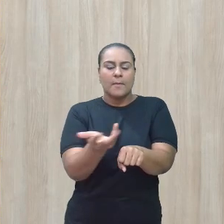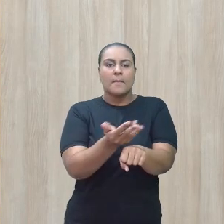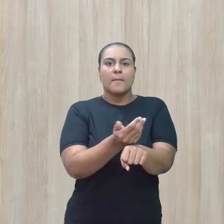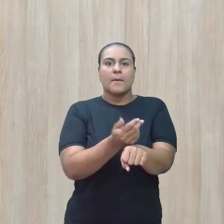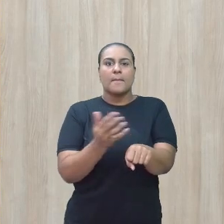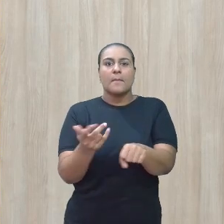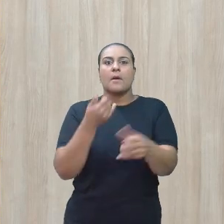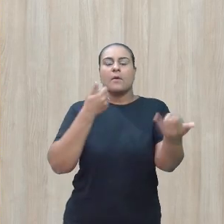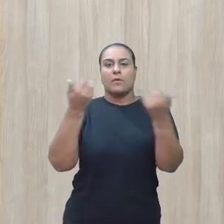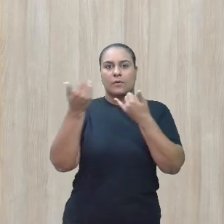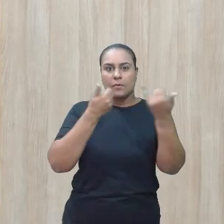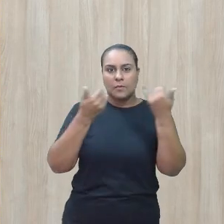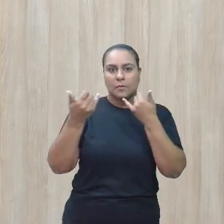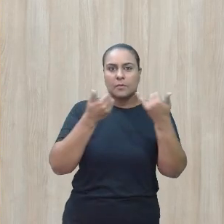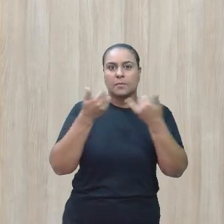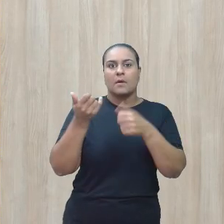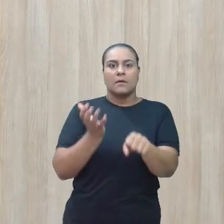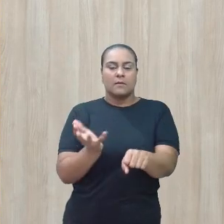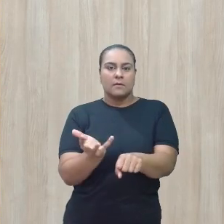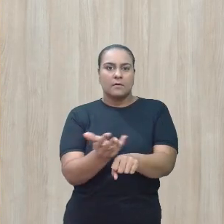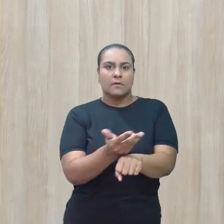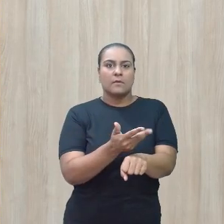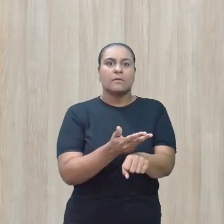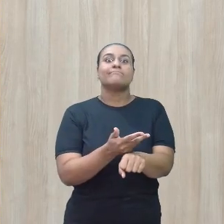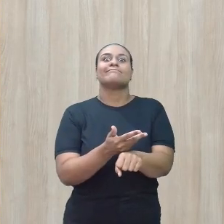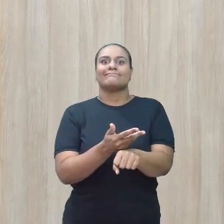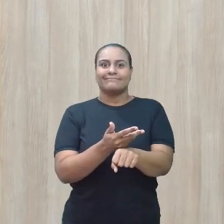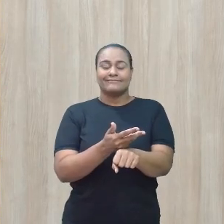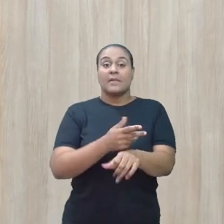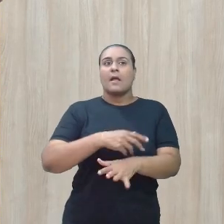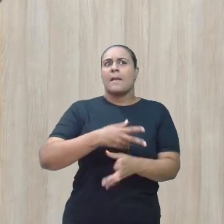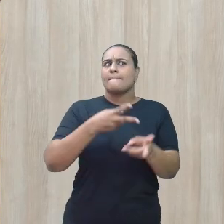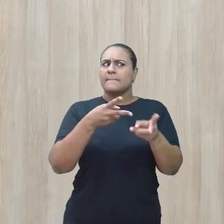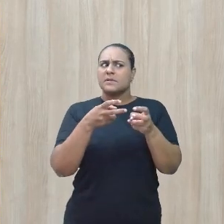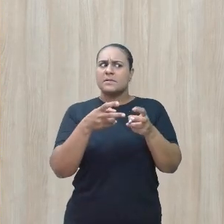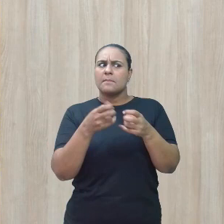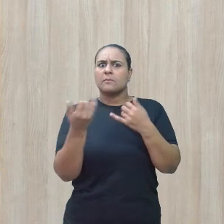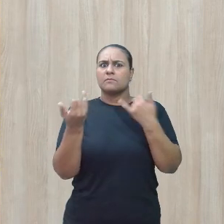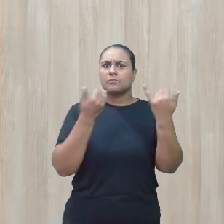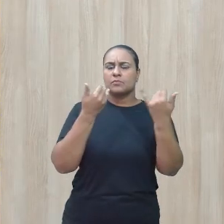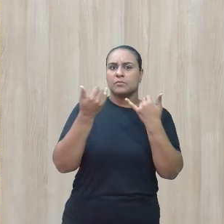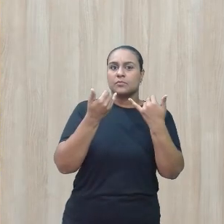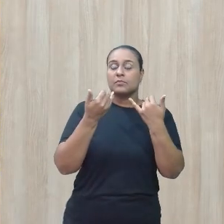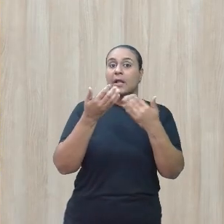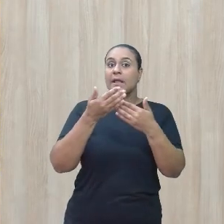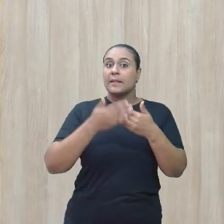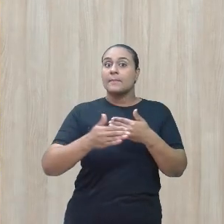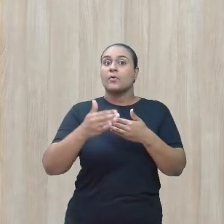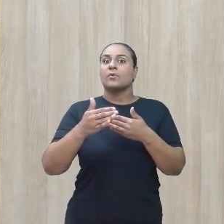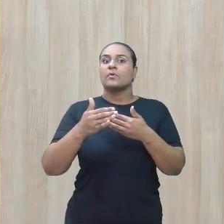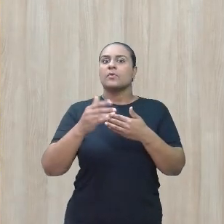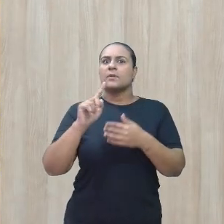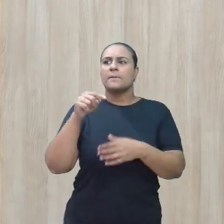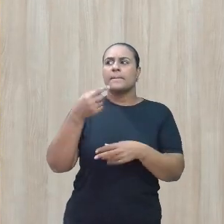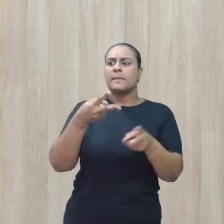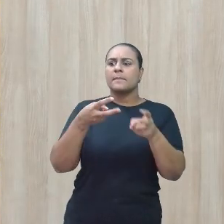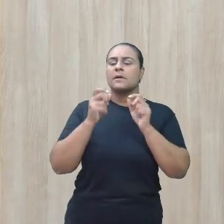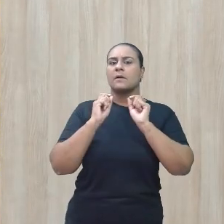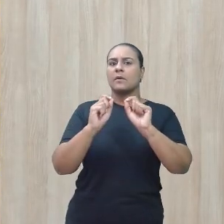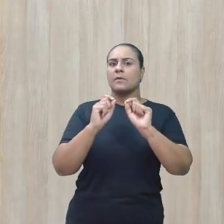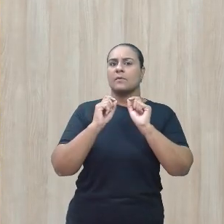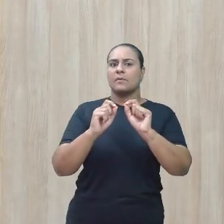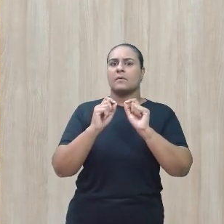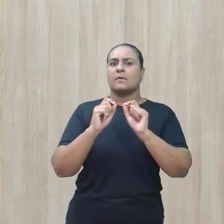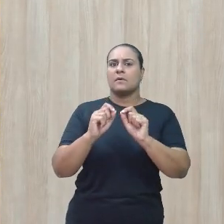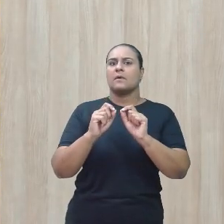água potável, entre os anos e começou guardando essa informação. A partir disso, ele começa a perceber